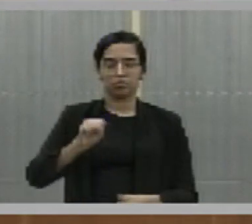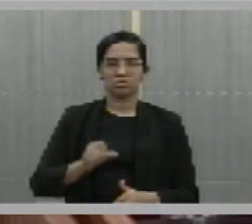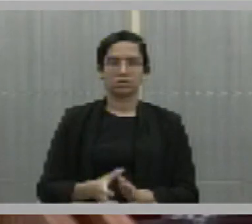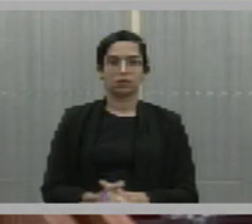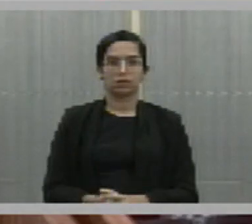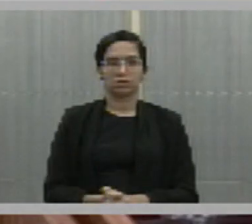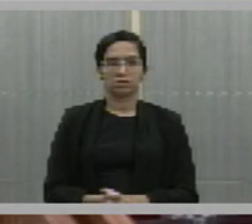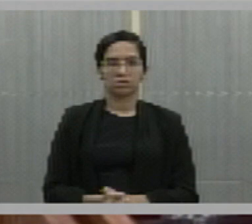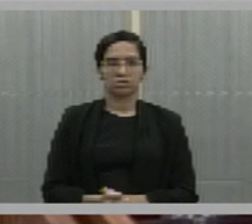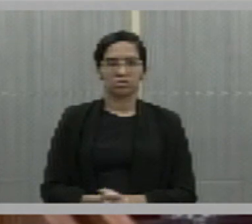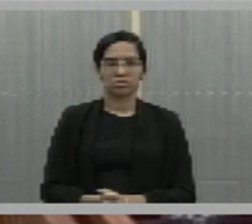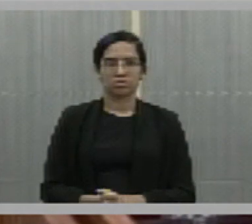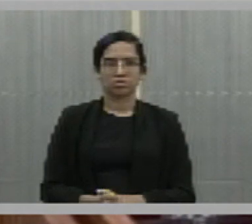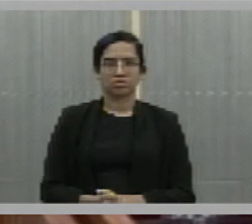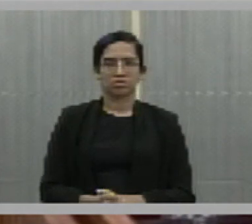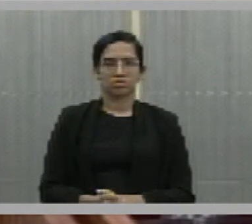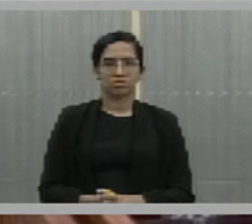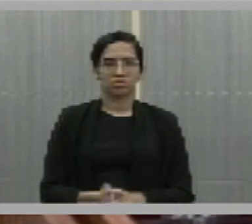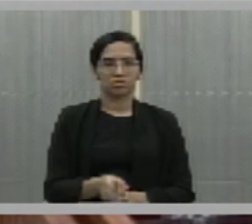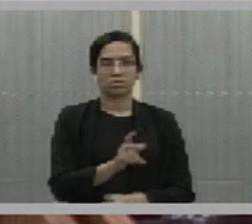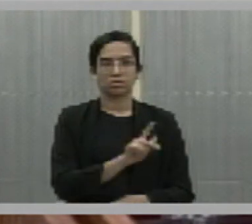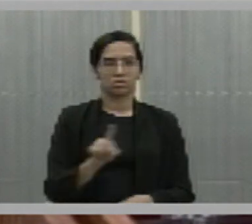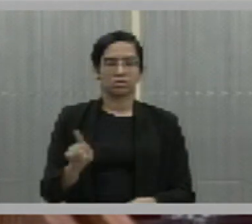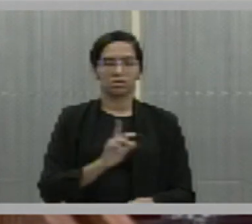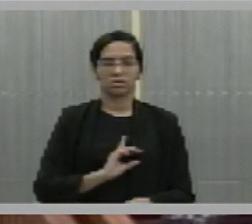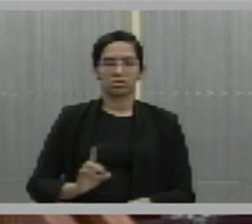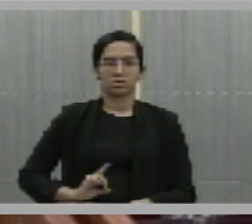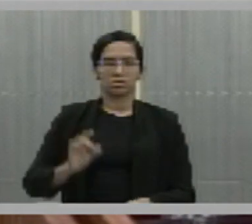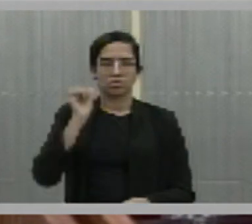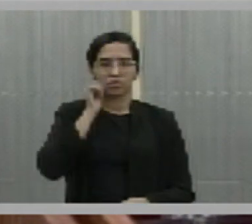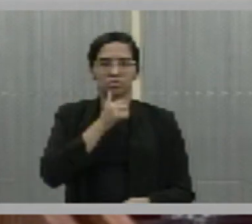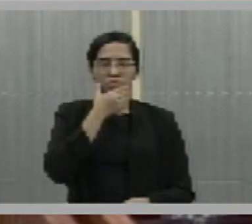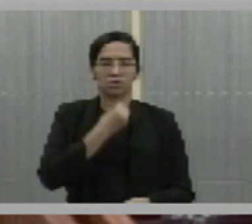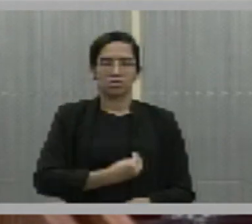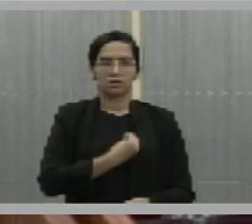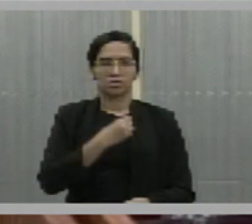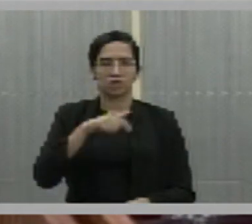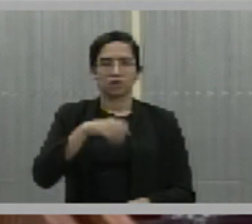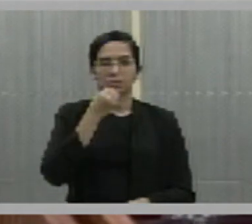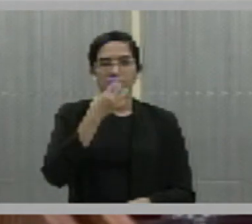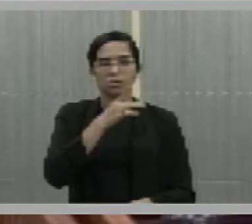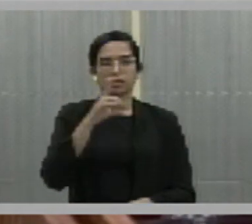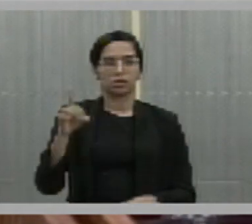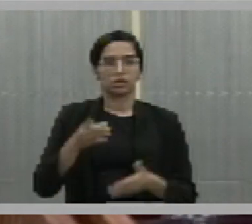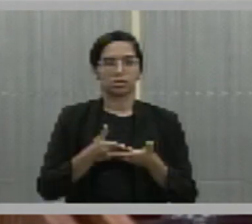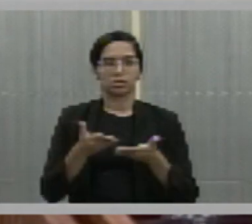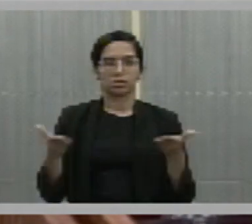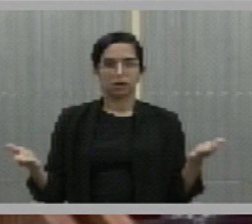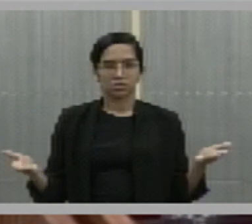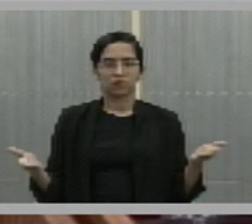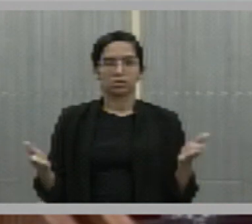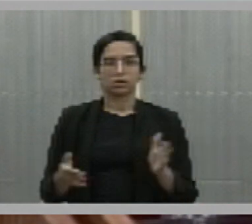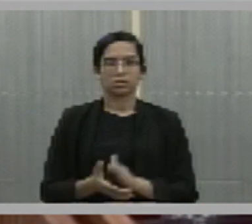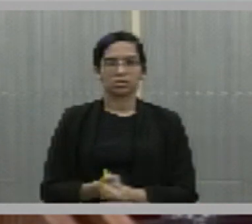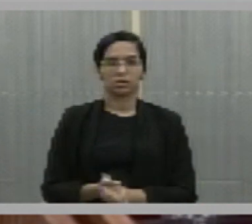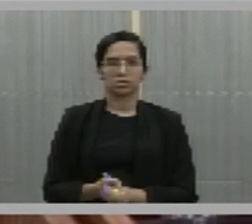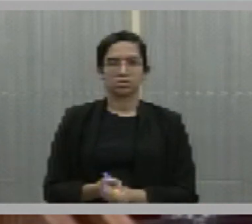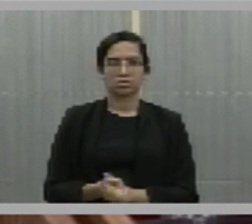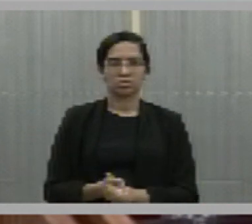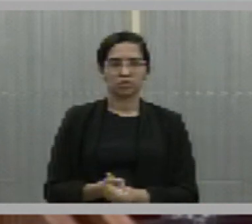Senhor presidente, amigos deputados, bom dia a todos. Solicitei essa pequena fala num pequeno